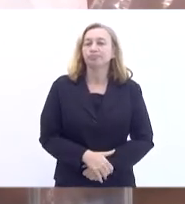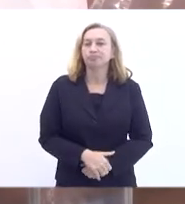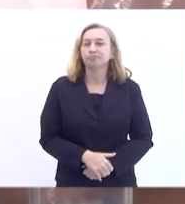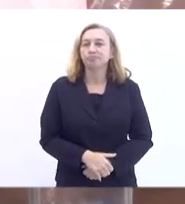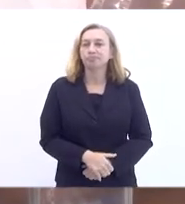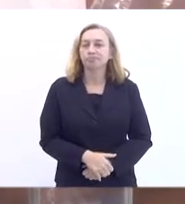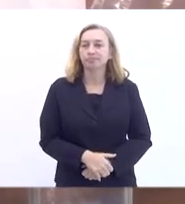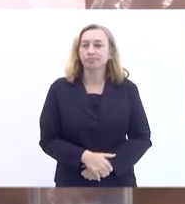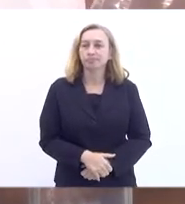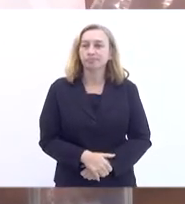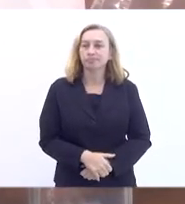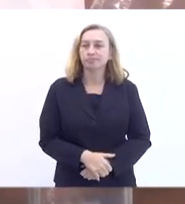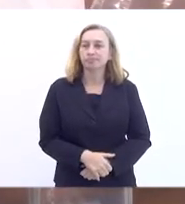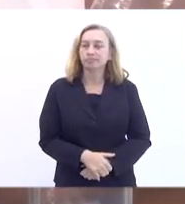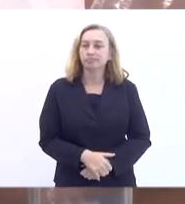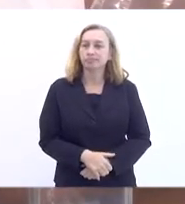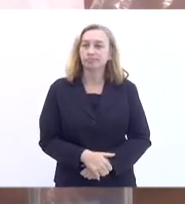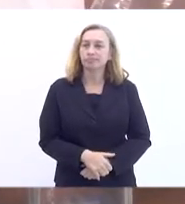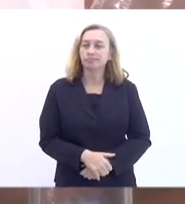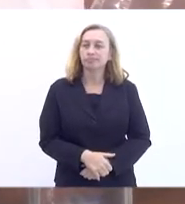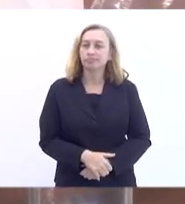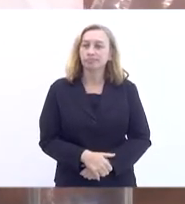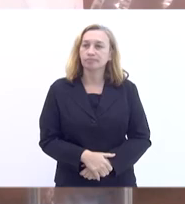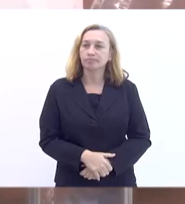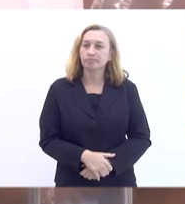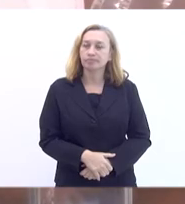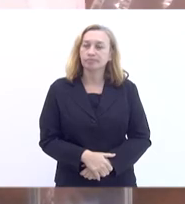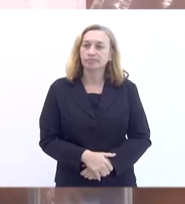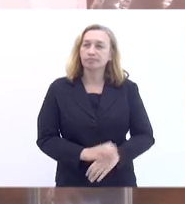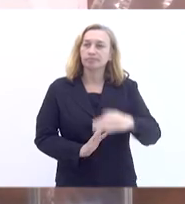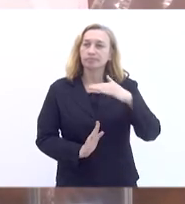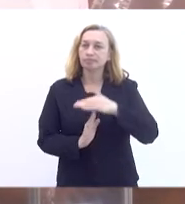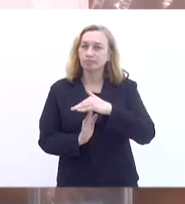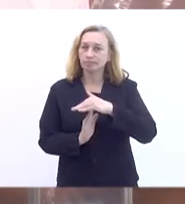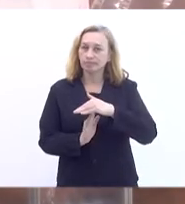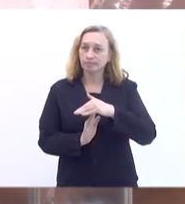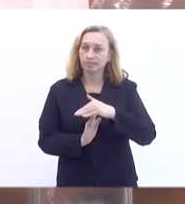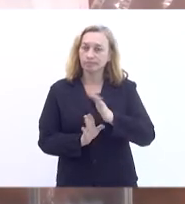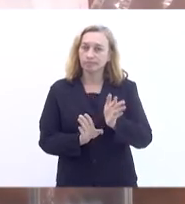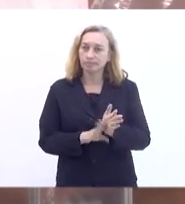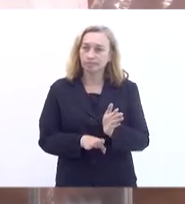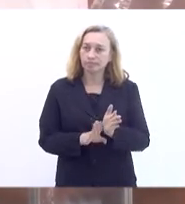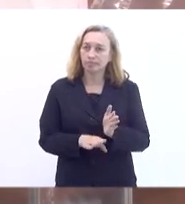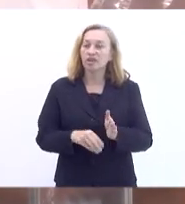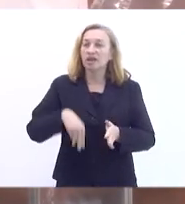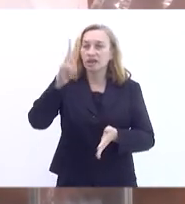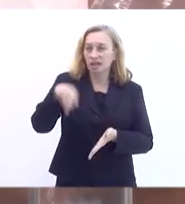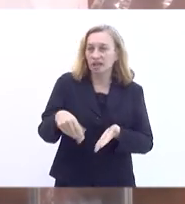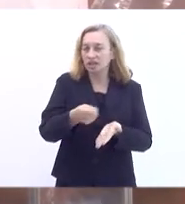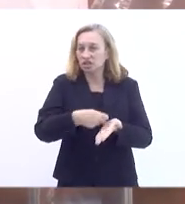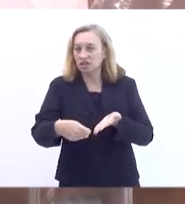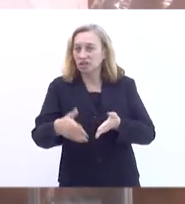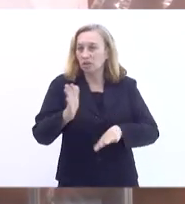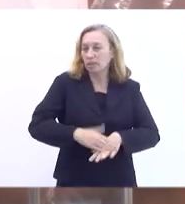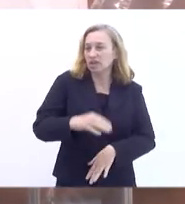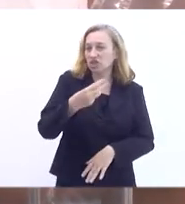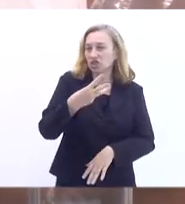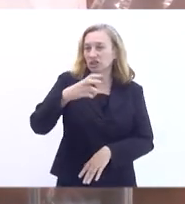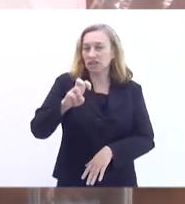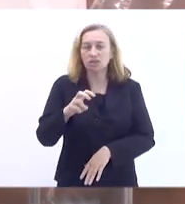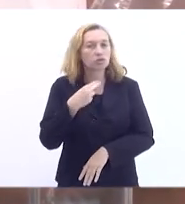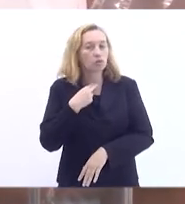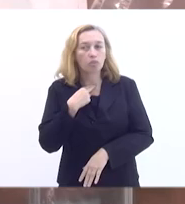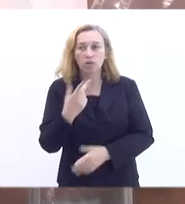item que cabe se tá foi o teto que colocaram Quem fez a inscrição com mais de 35 não vai